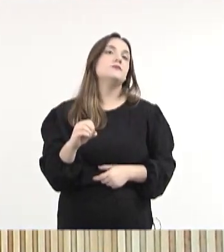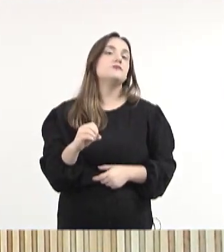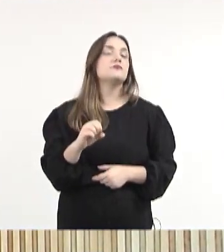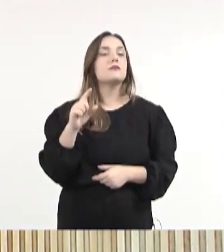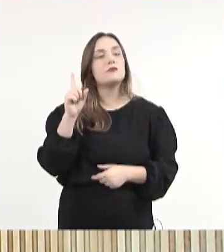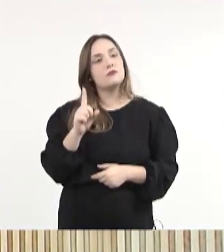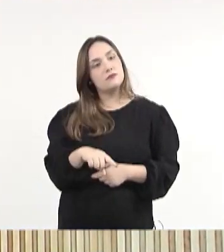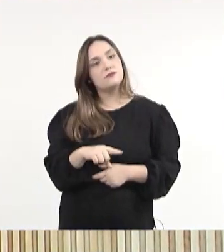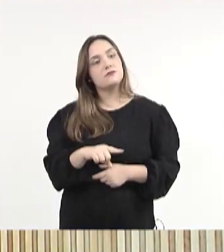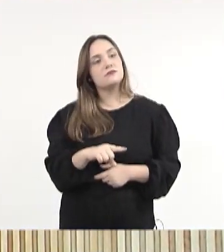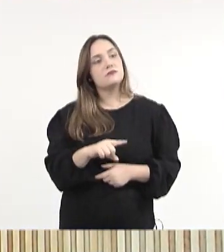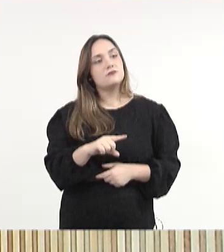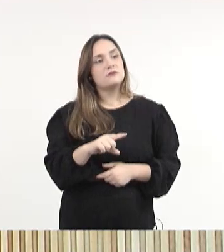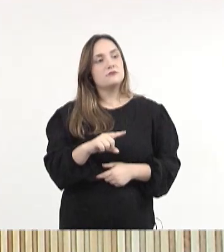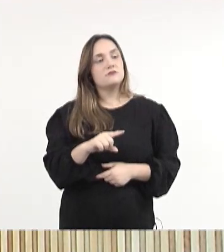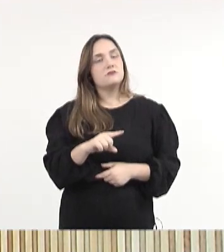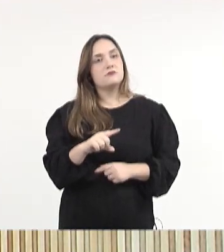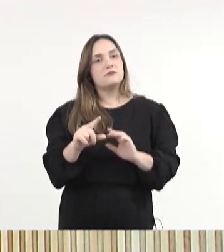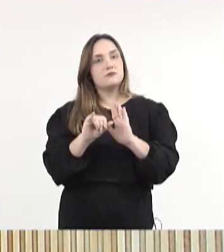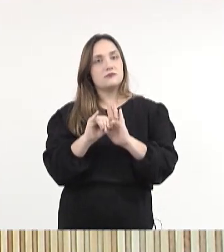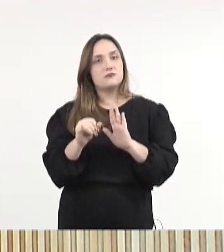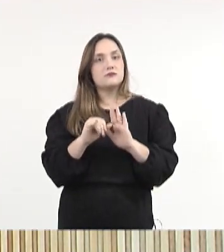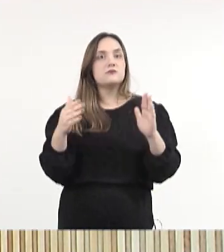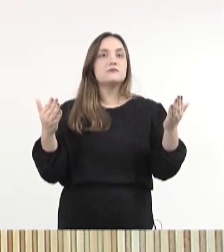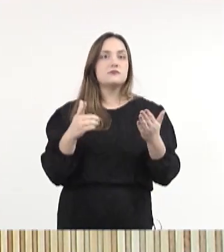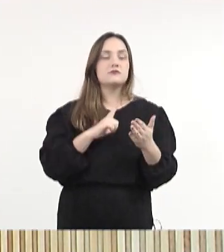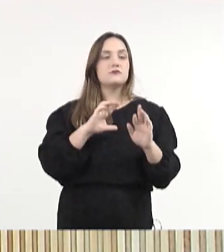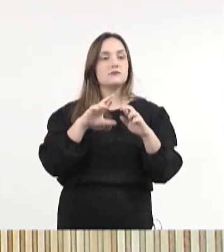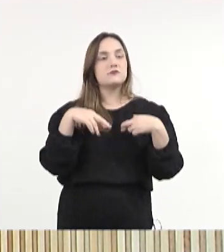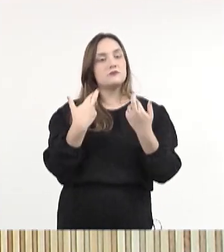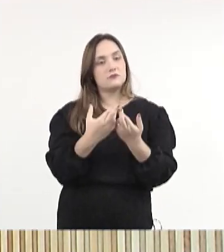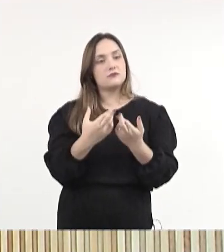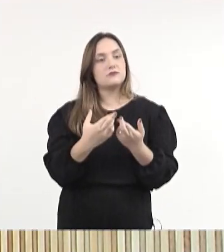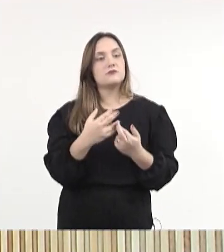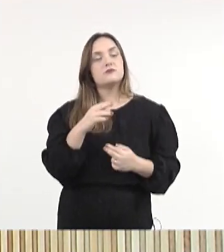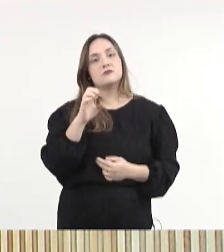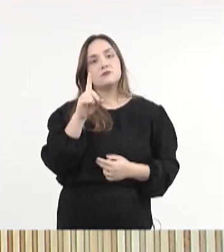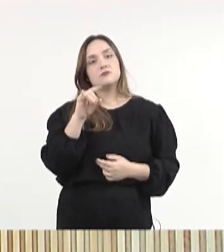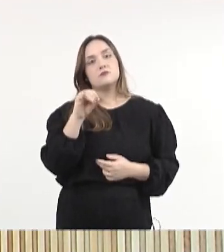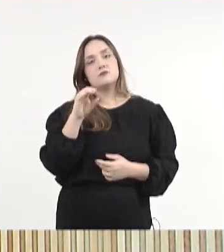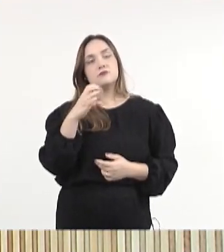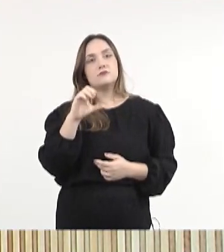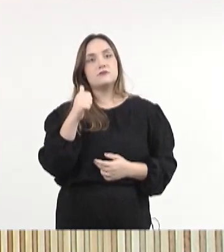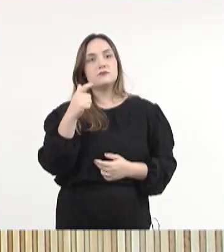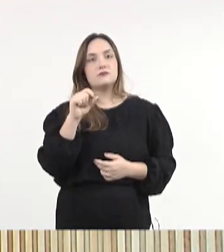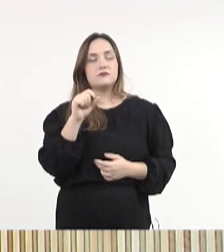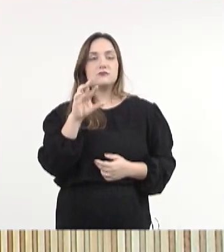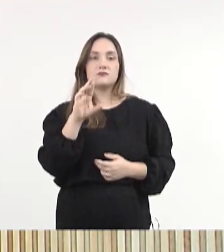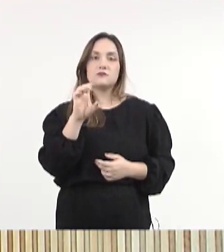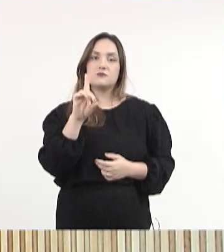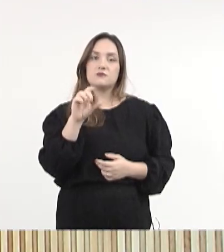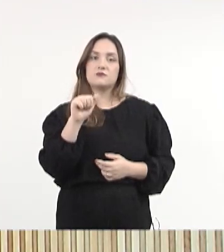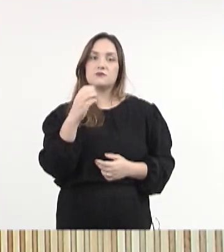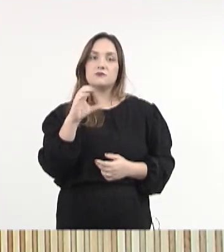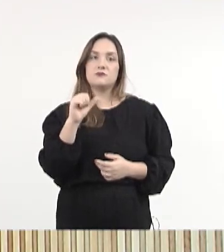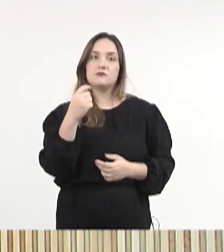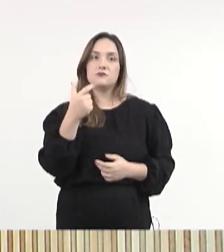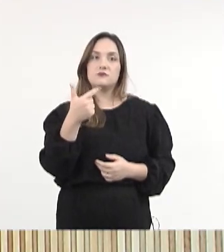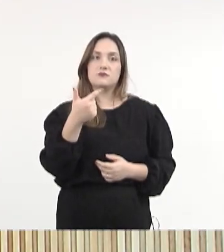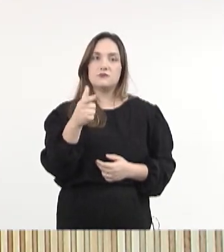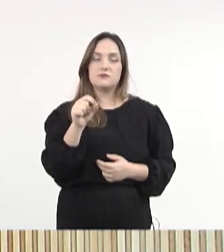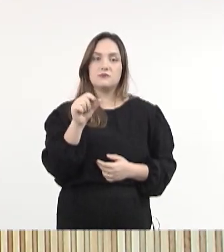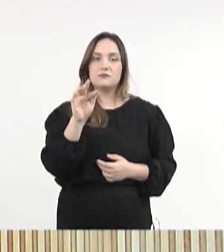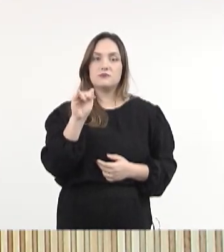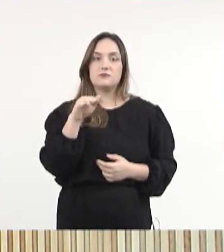no começo da sessão a 100ª sessão no dia de hoje e também 100 edições do Redação Final, um trabalho que começou